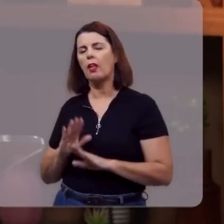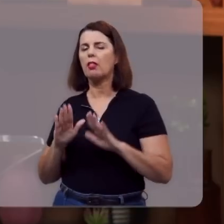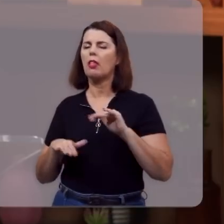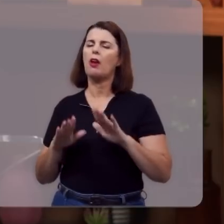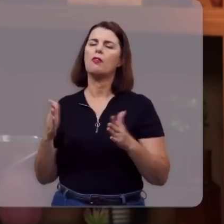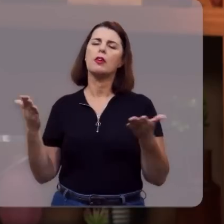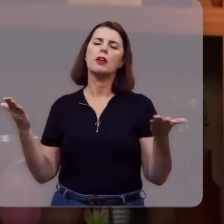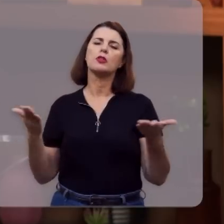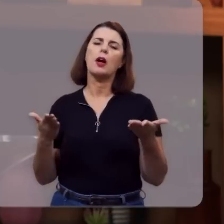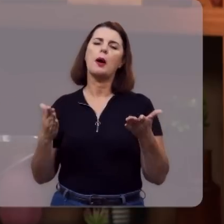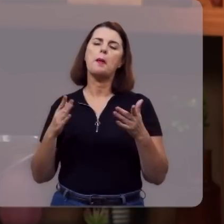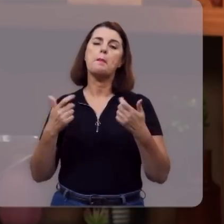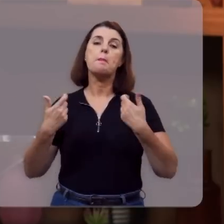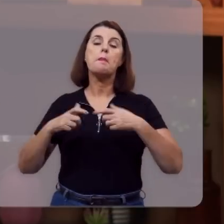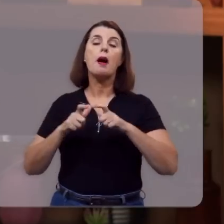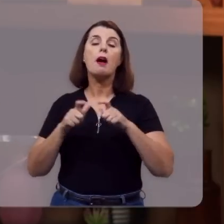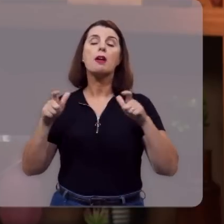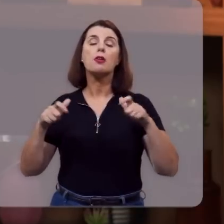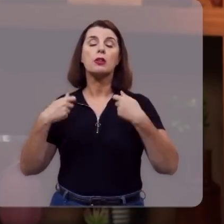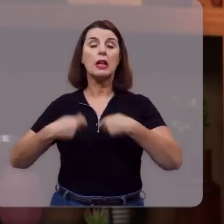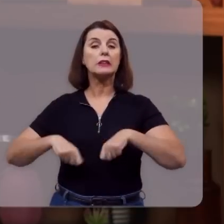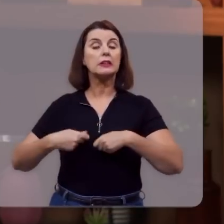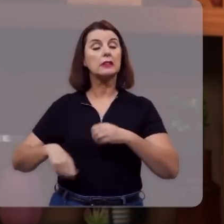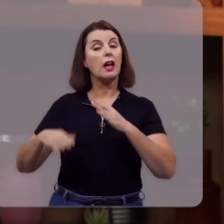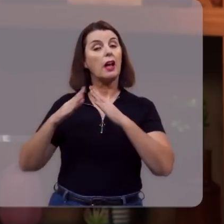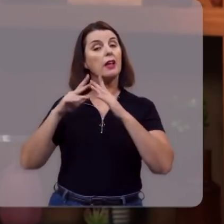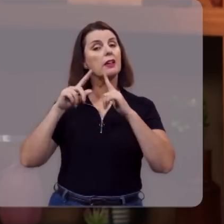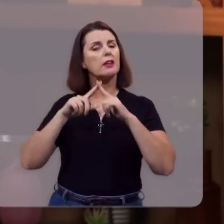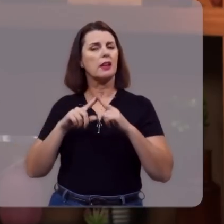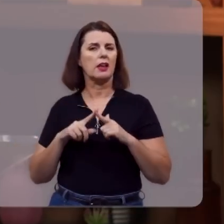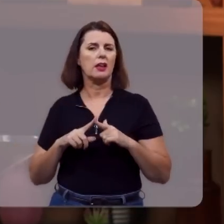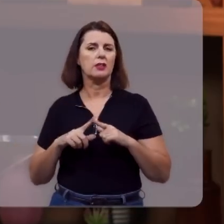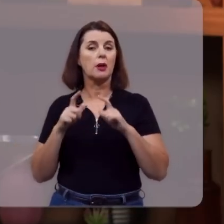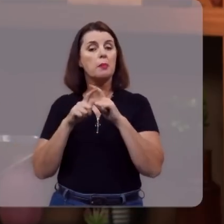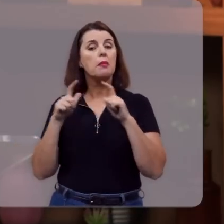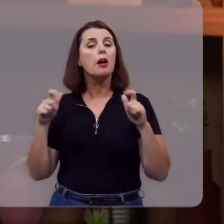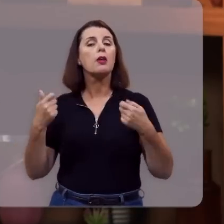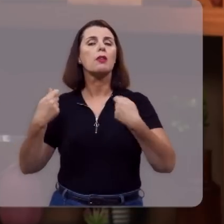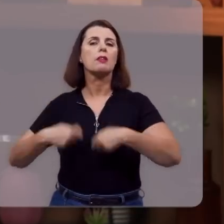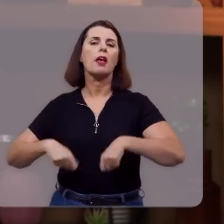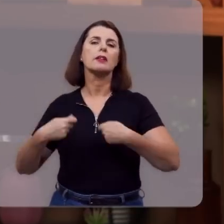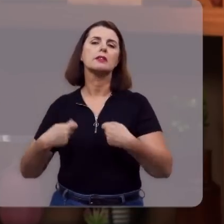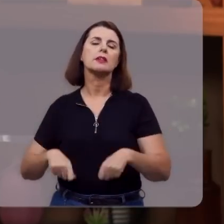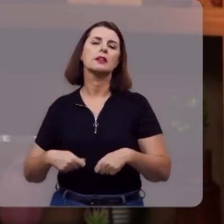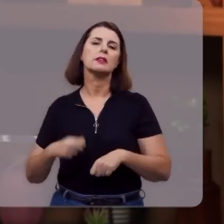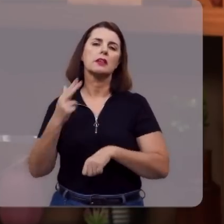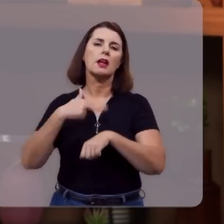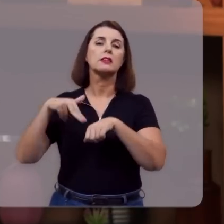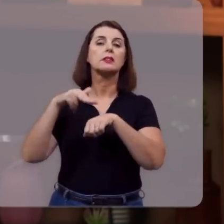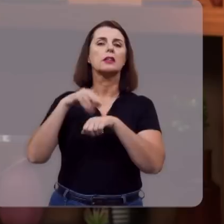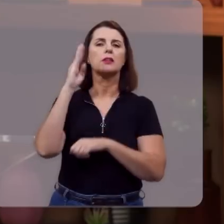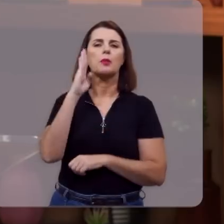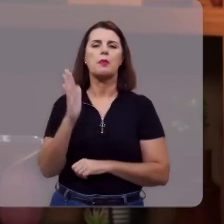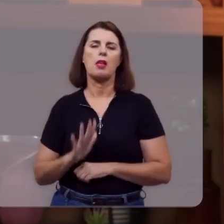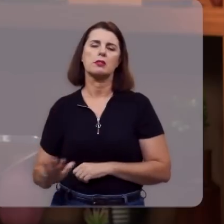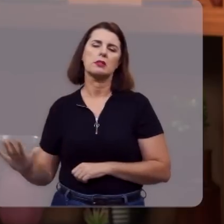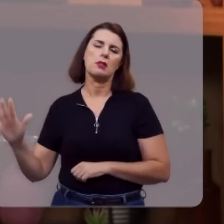Talvez a maior necessidade da igreja, talvez a maior necessidade da nação